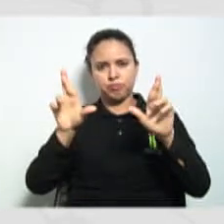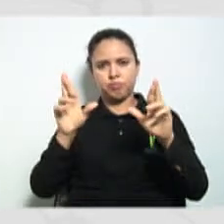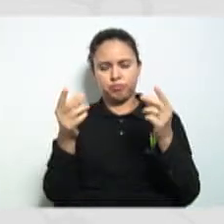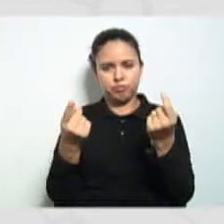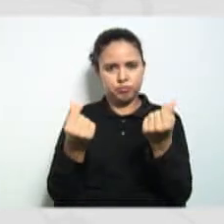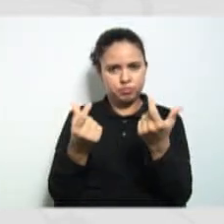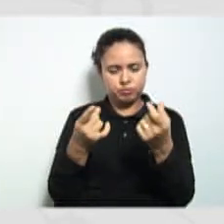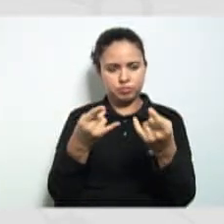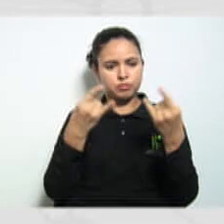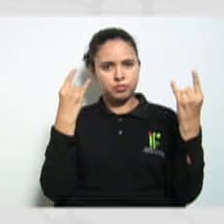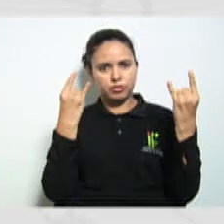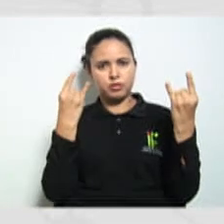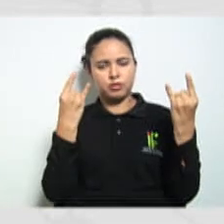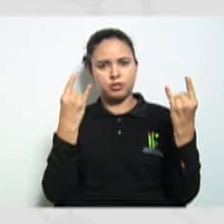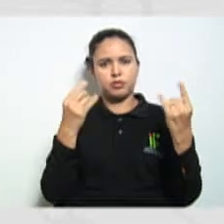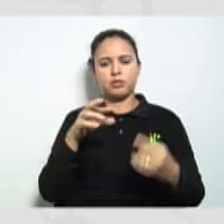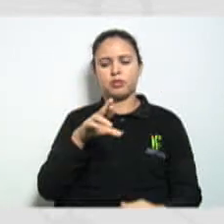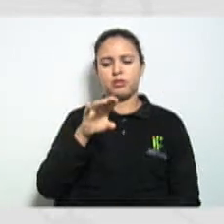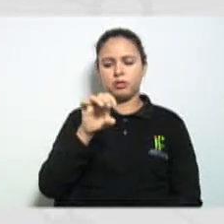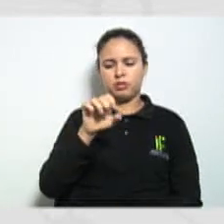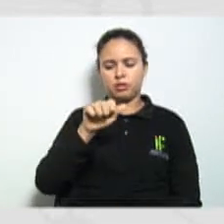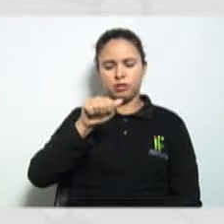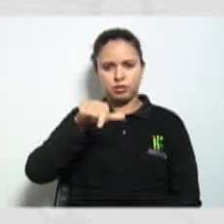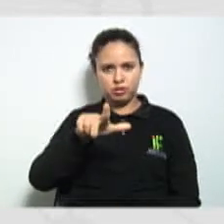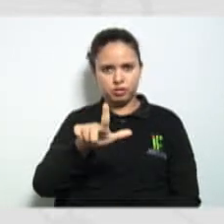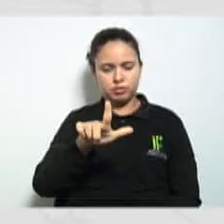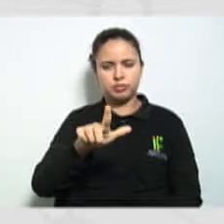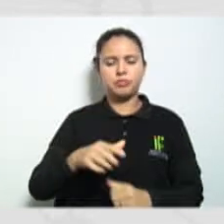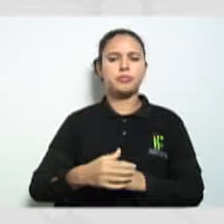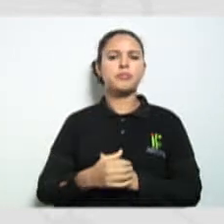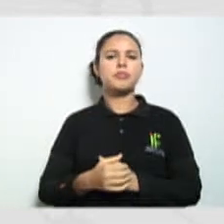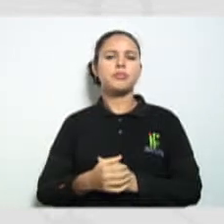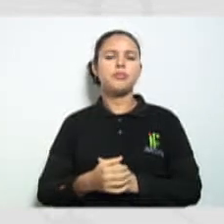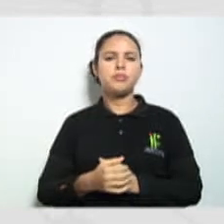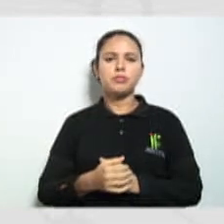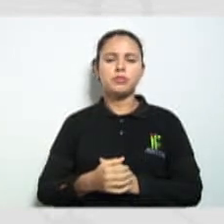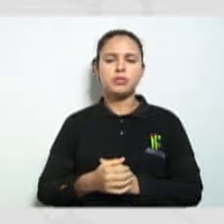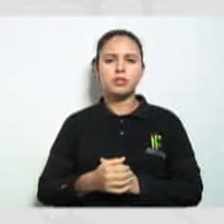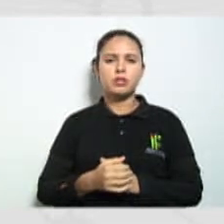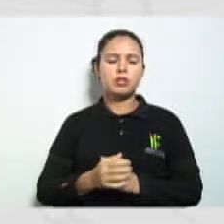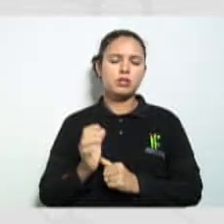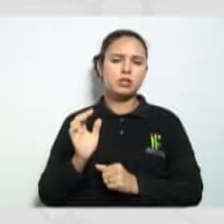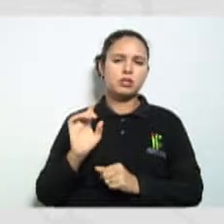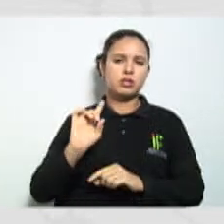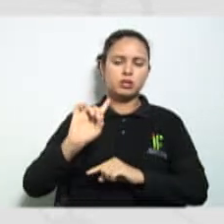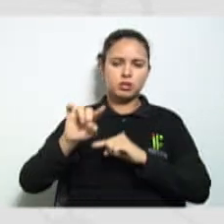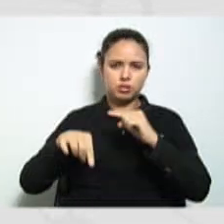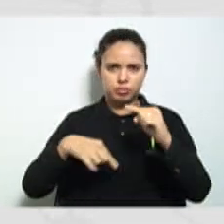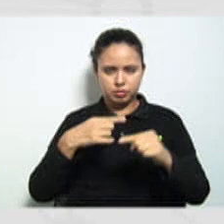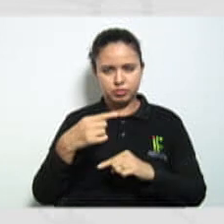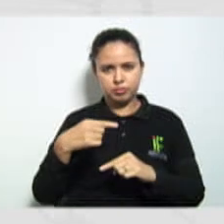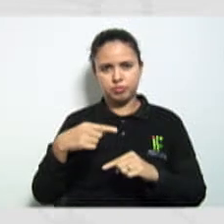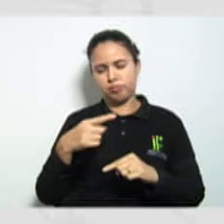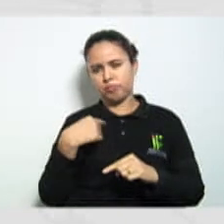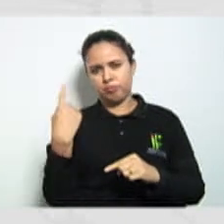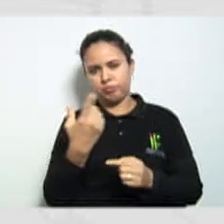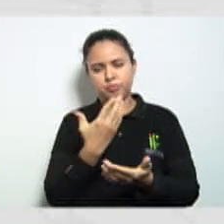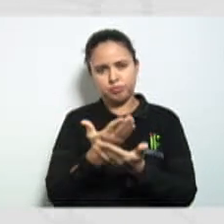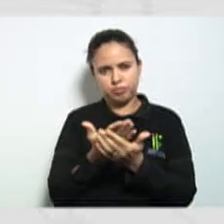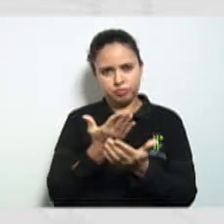real, nós vamos estudar isso com mais detalhe, não se preocupa, lá em Contabilidade de